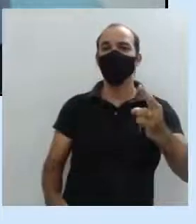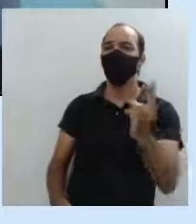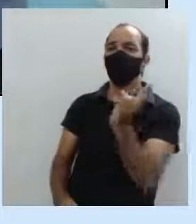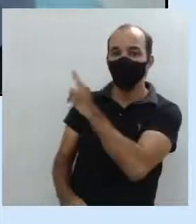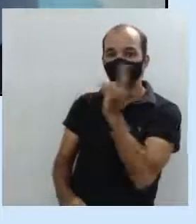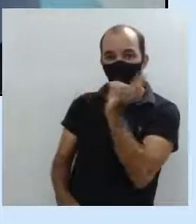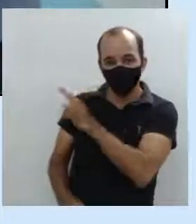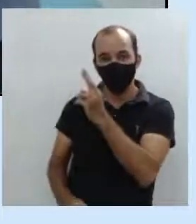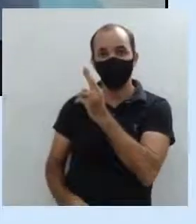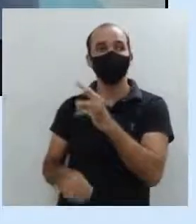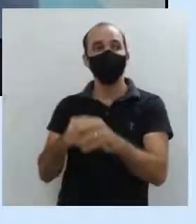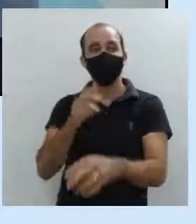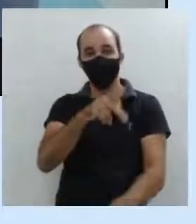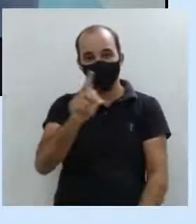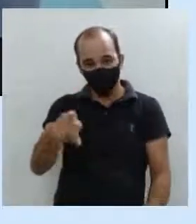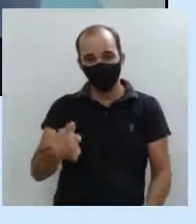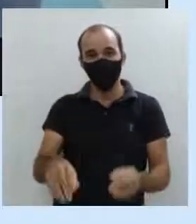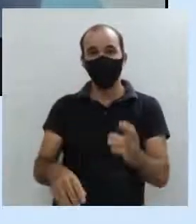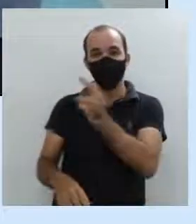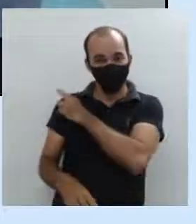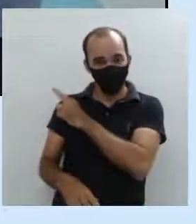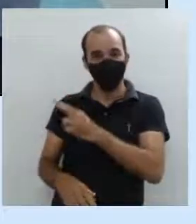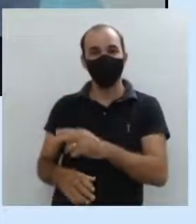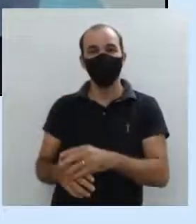acertar. Você quer ganhar também?